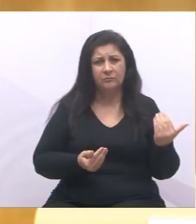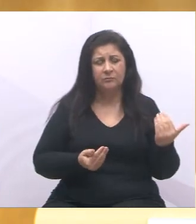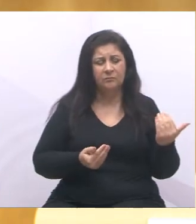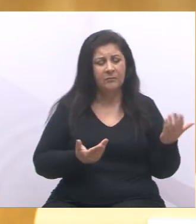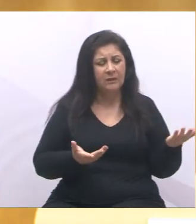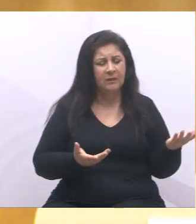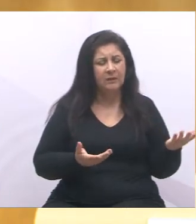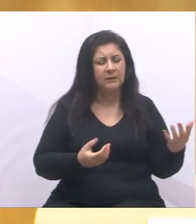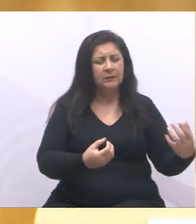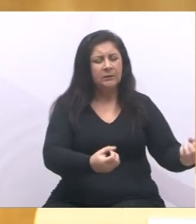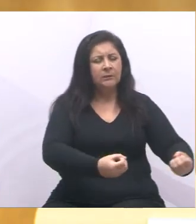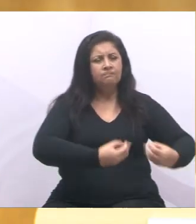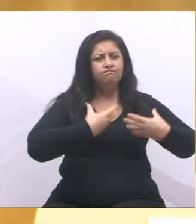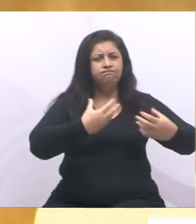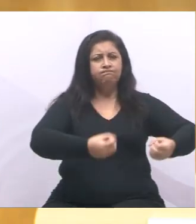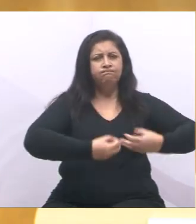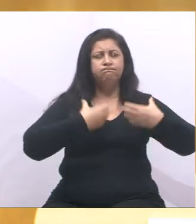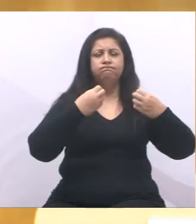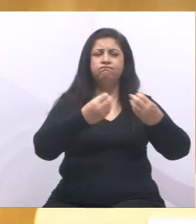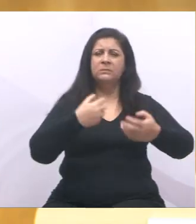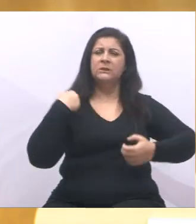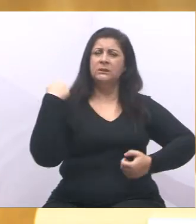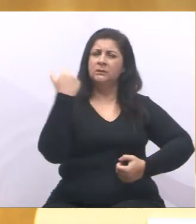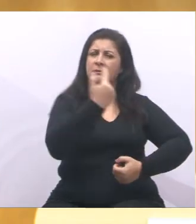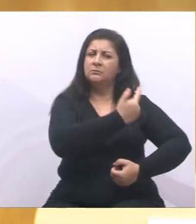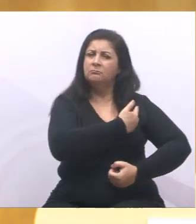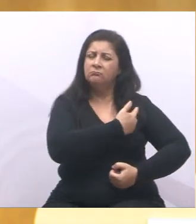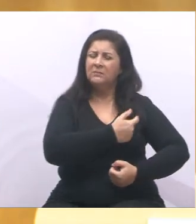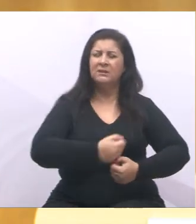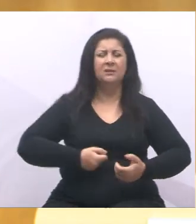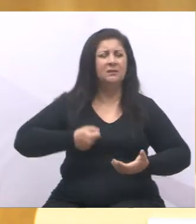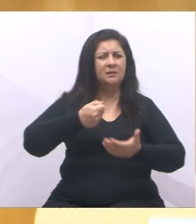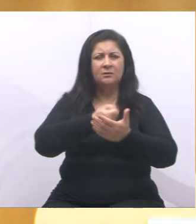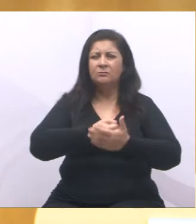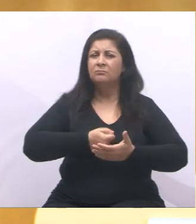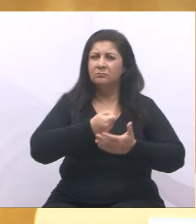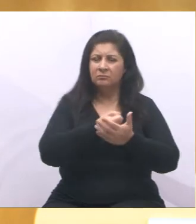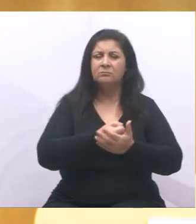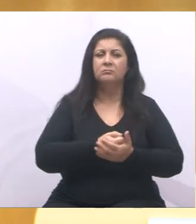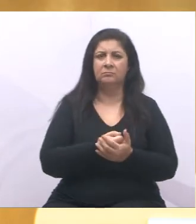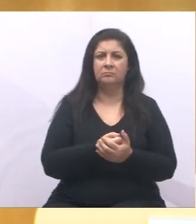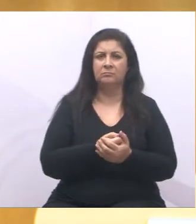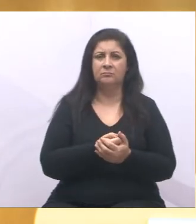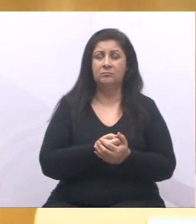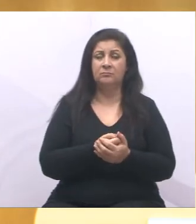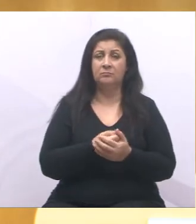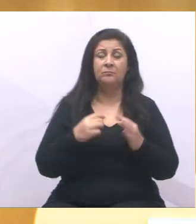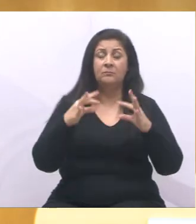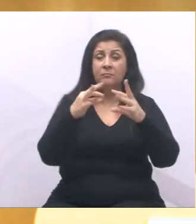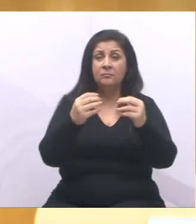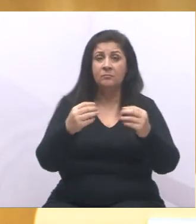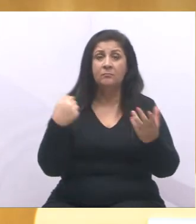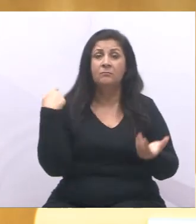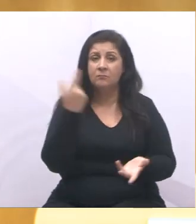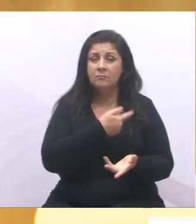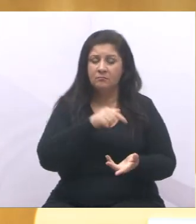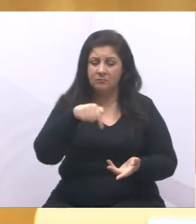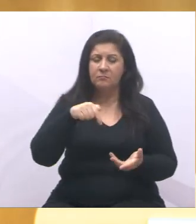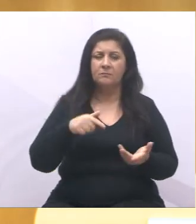ter uma maior devoção à causa pelo qual deram as suas vidas. Que todos nós, aqui